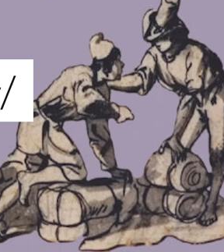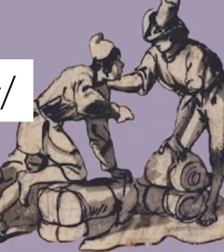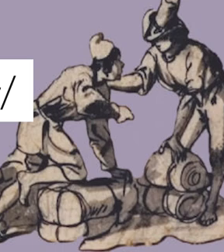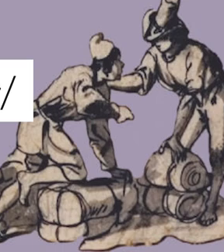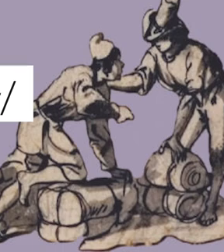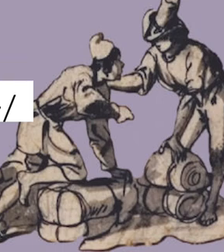Obrigado.